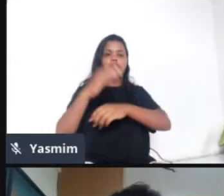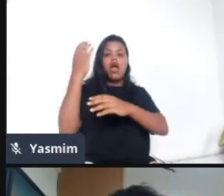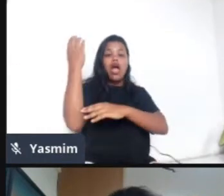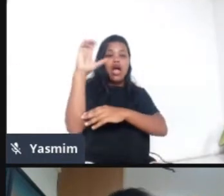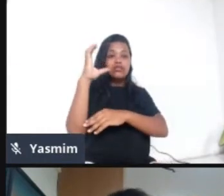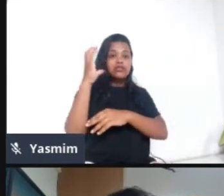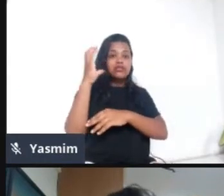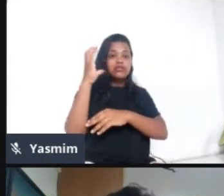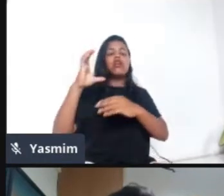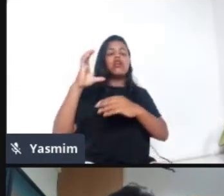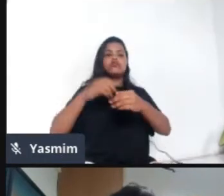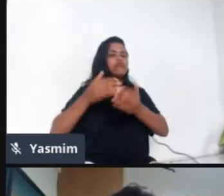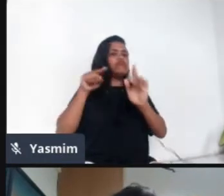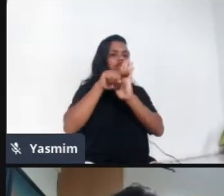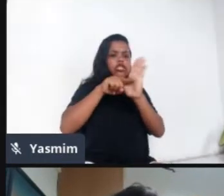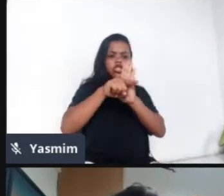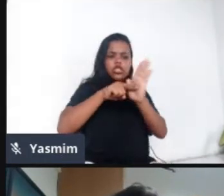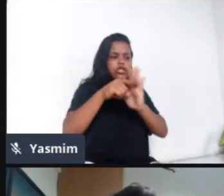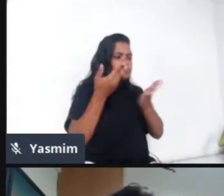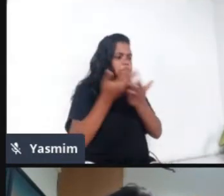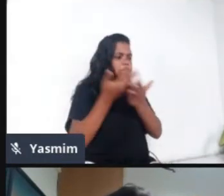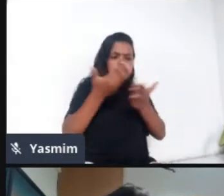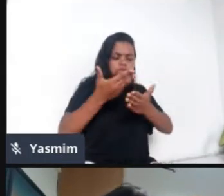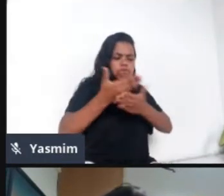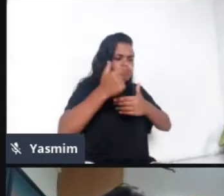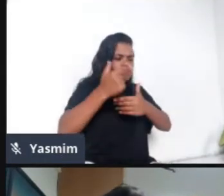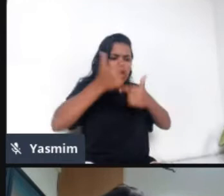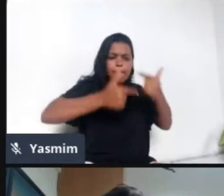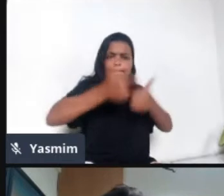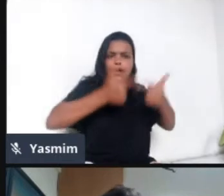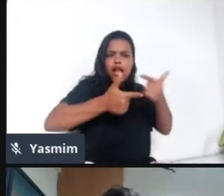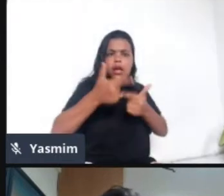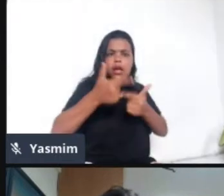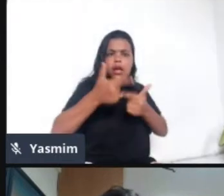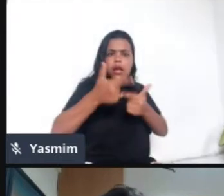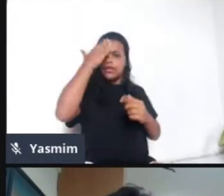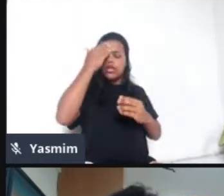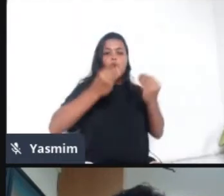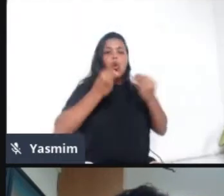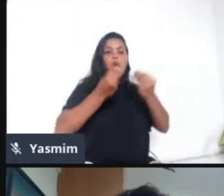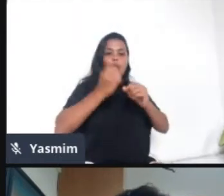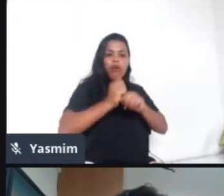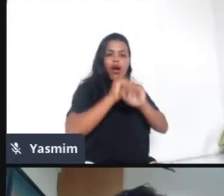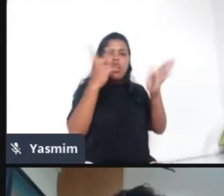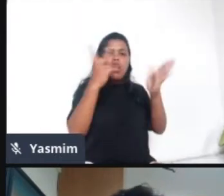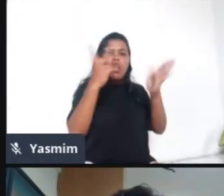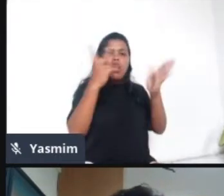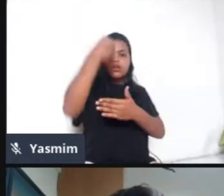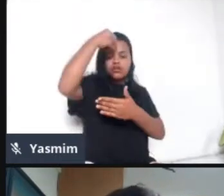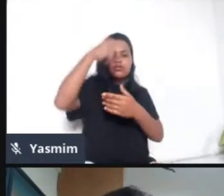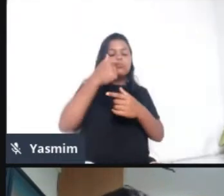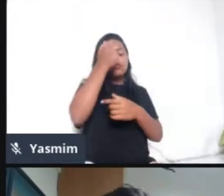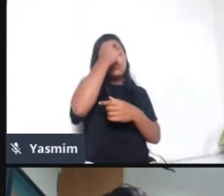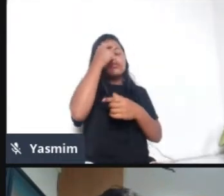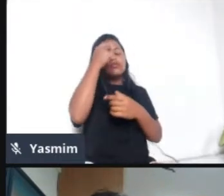compreender tantos mecanismos fisiopatológicos, entender como que se processa a doença, como é que se processa a